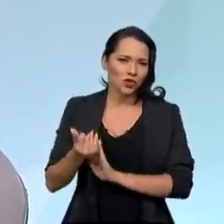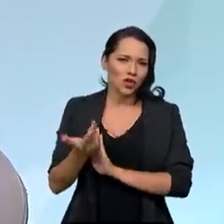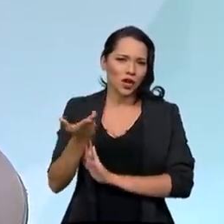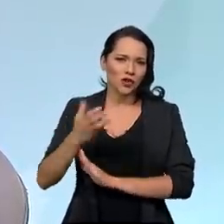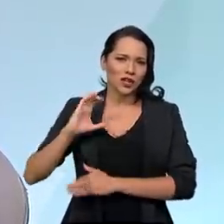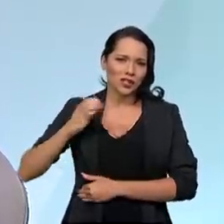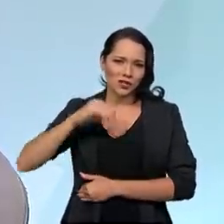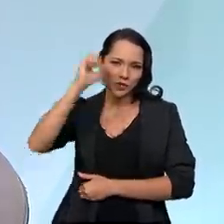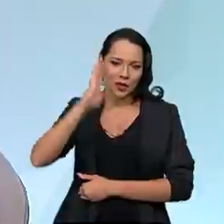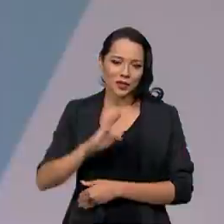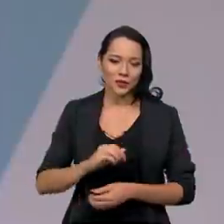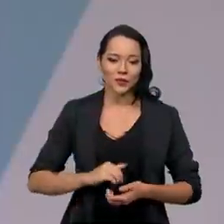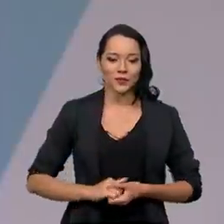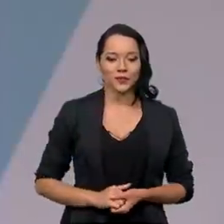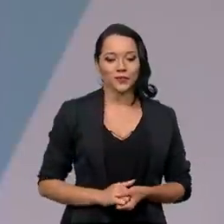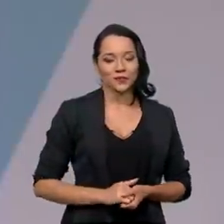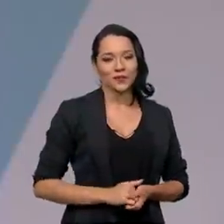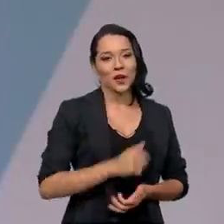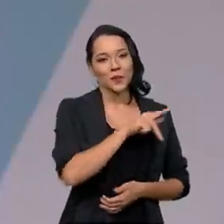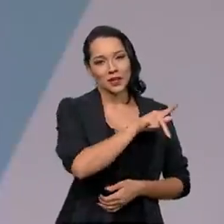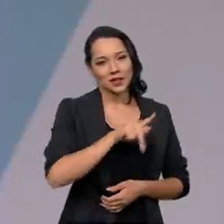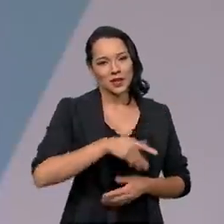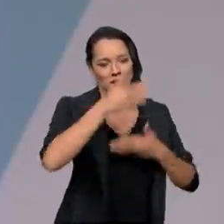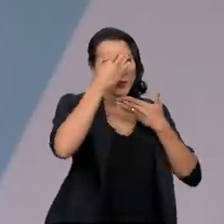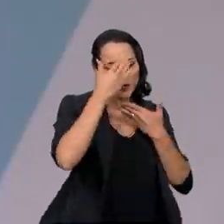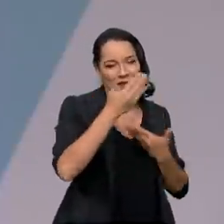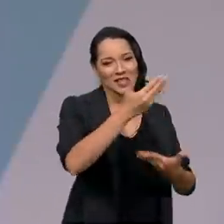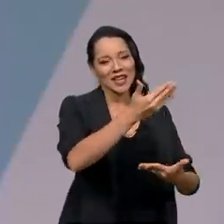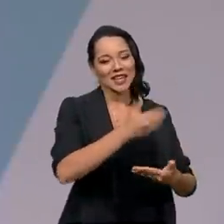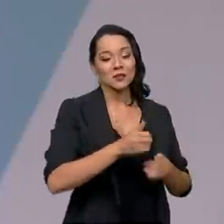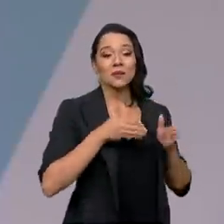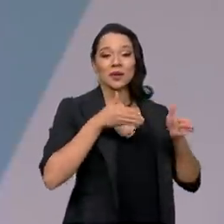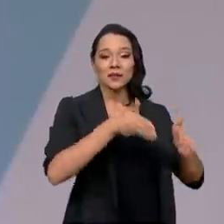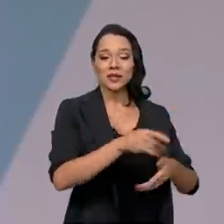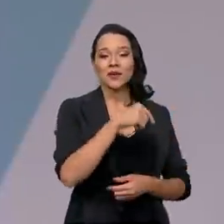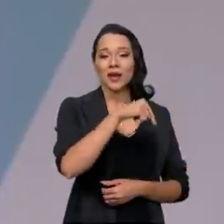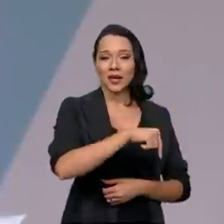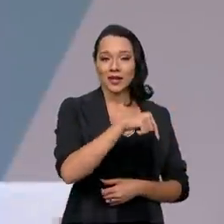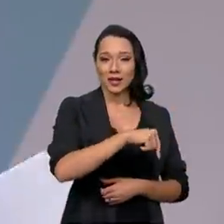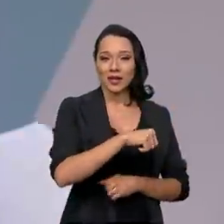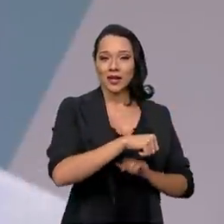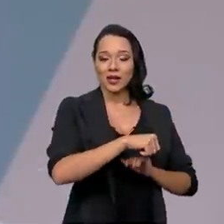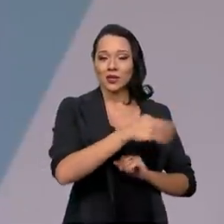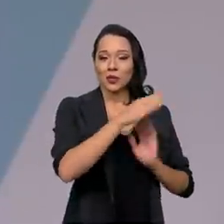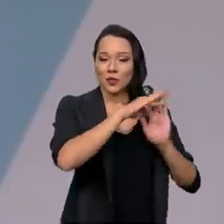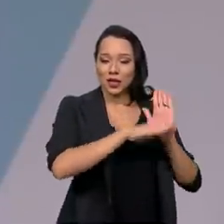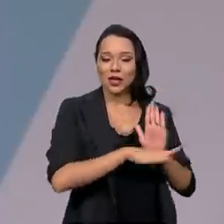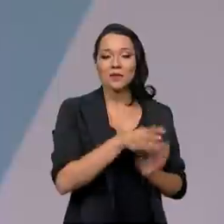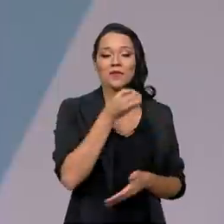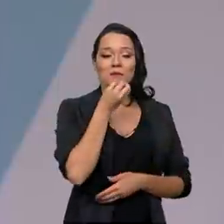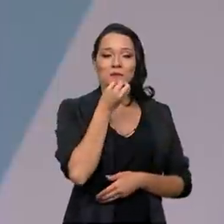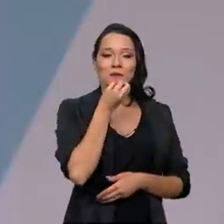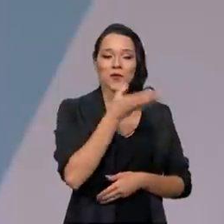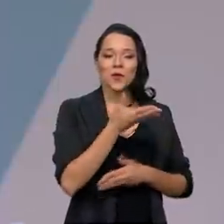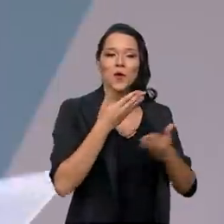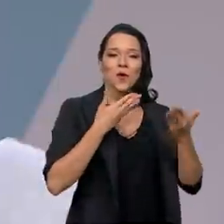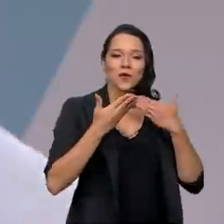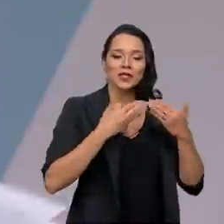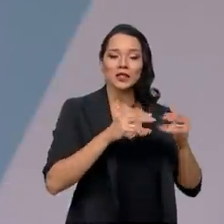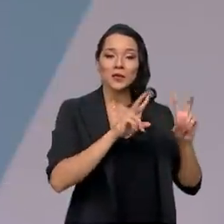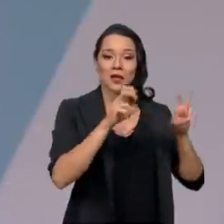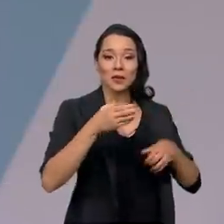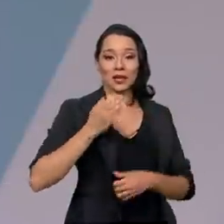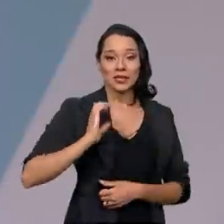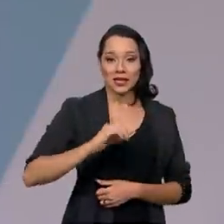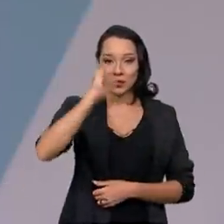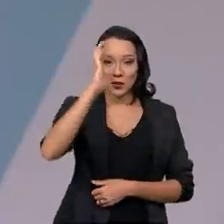na ciência brasileira. Presidente, muito obrigado pela participação aqui no Brasil em Pauta. Foi muito bom falar sobre a ciência